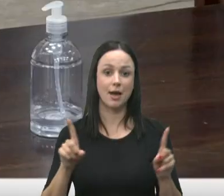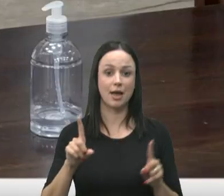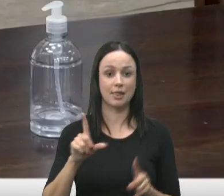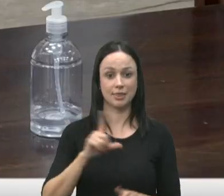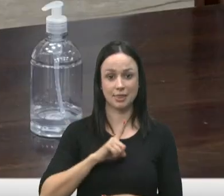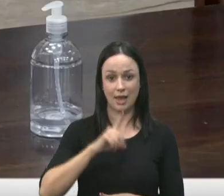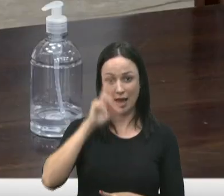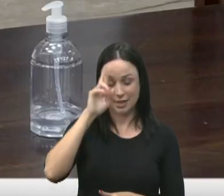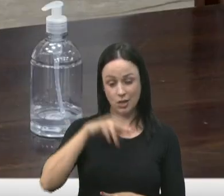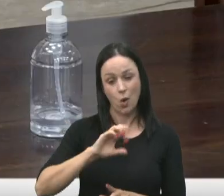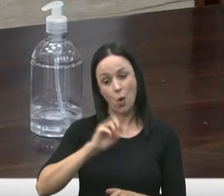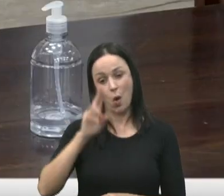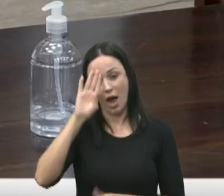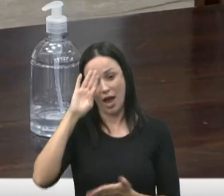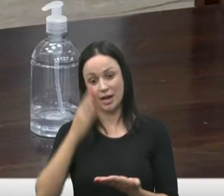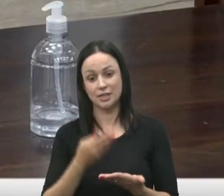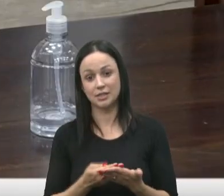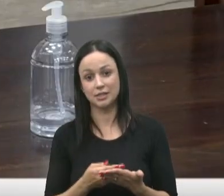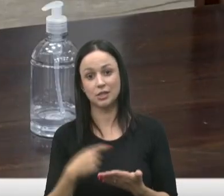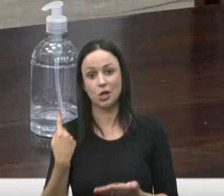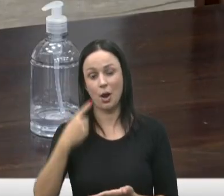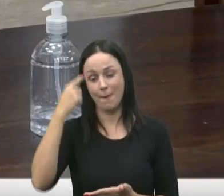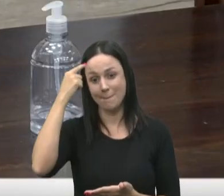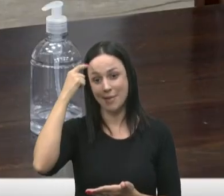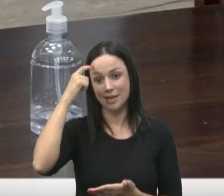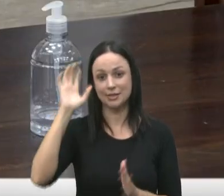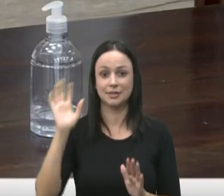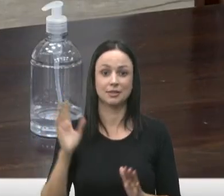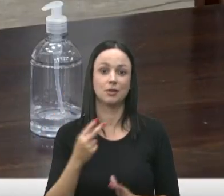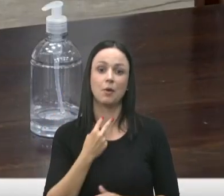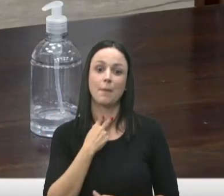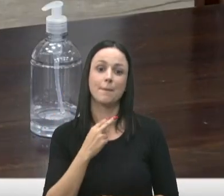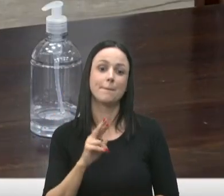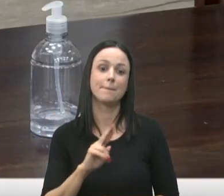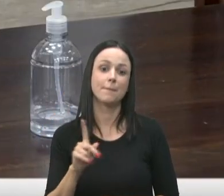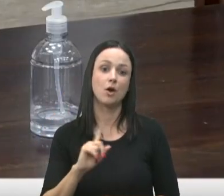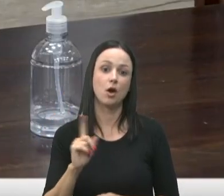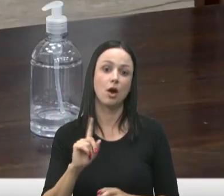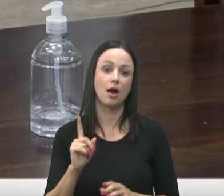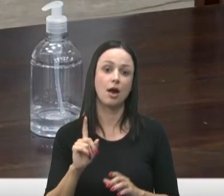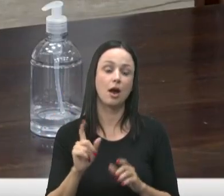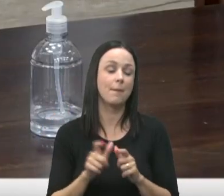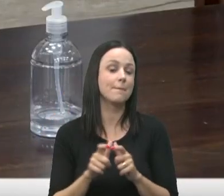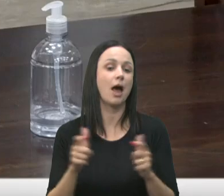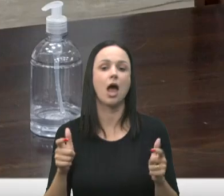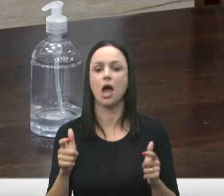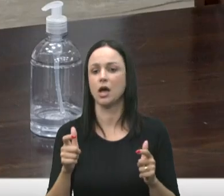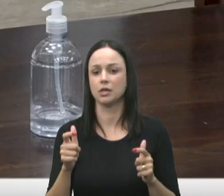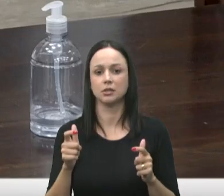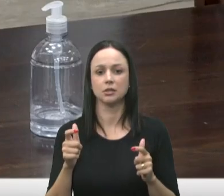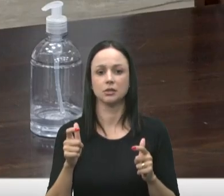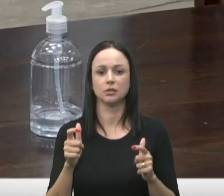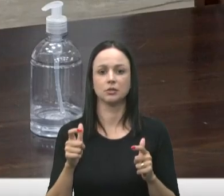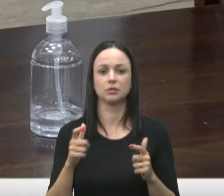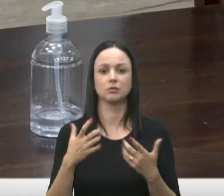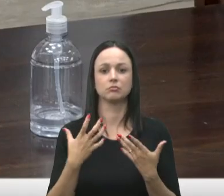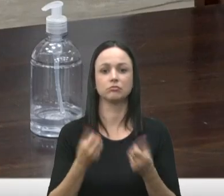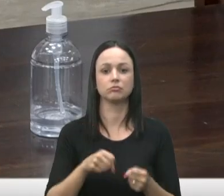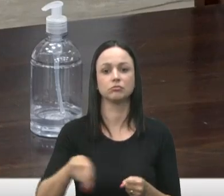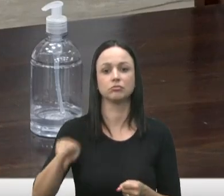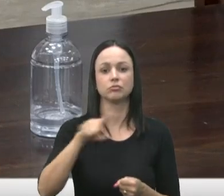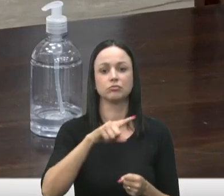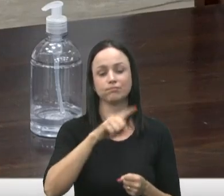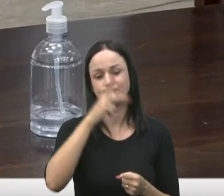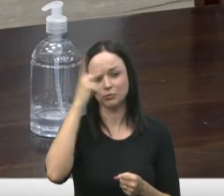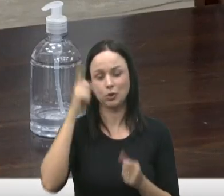ou acreditar naquilo que a gente pensa não pode ser maior do que atender à expressão